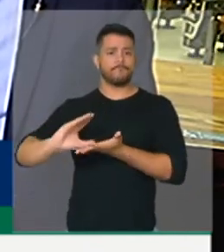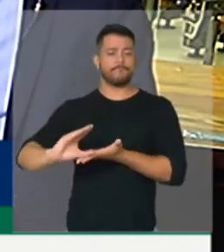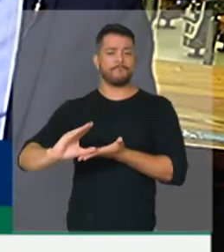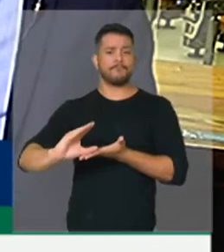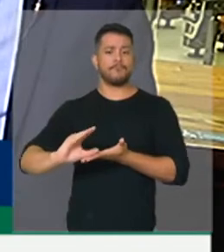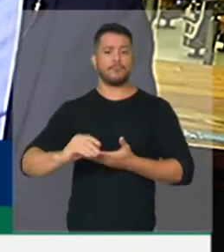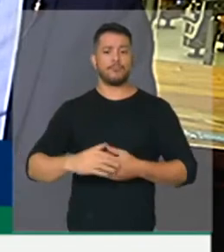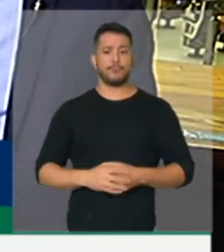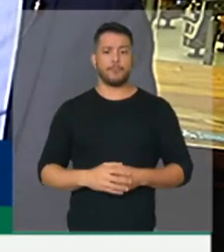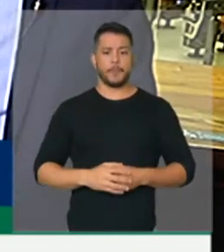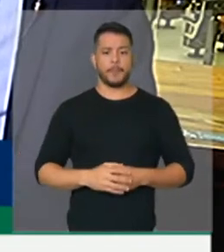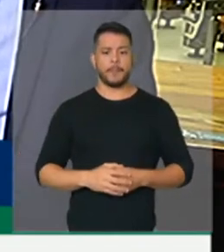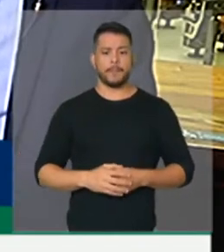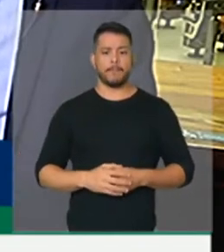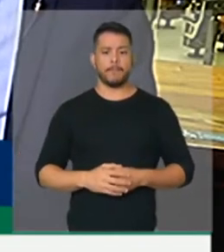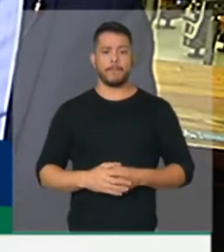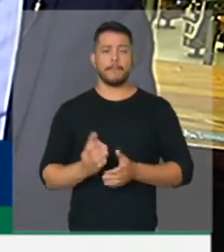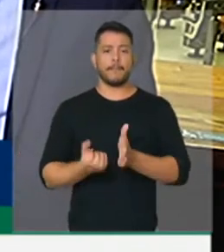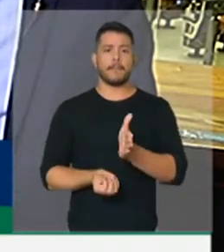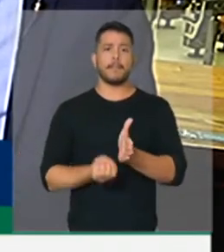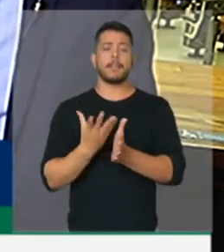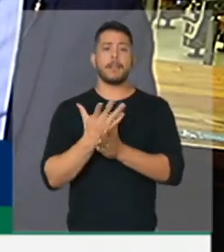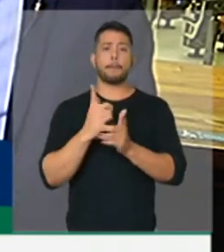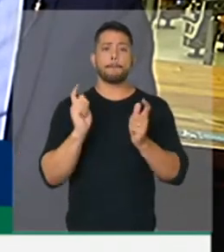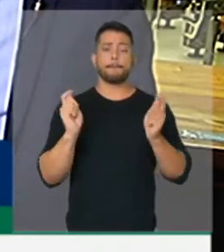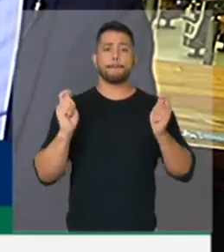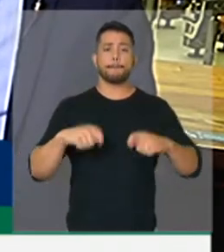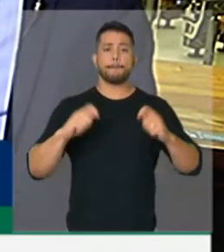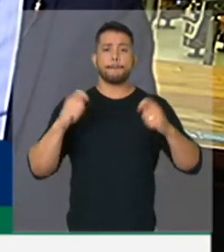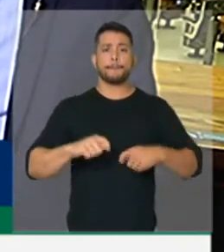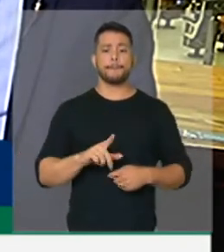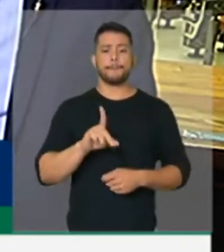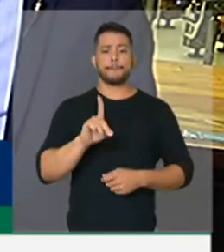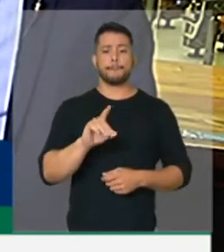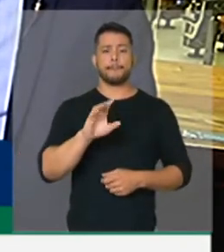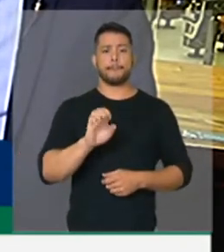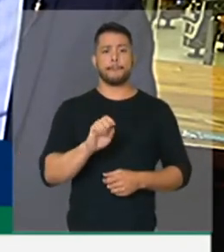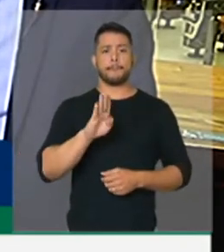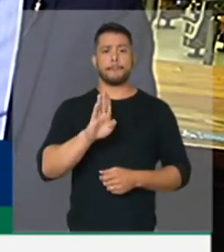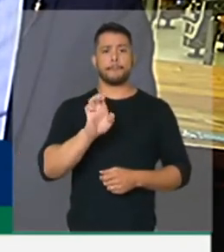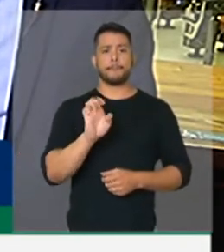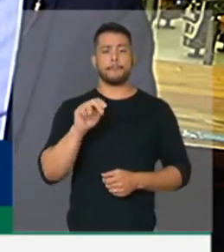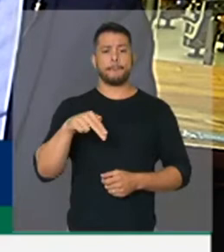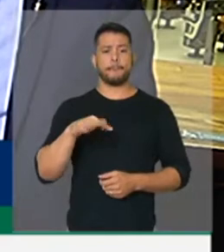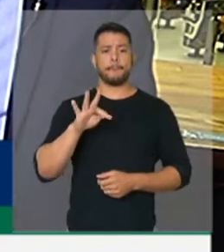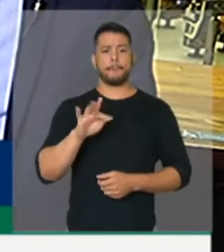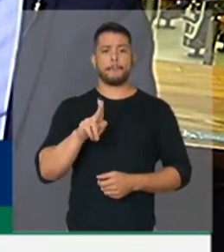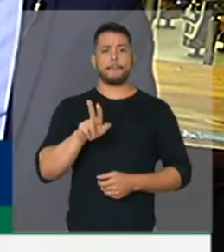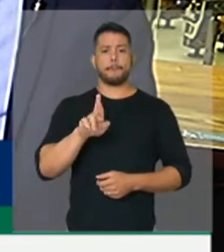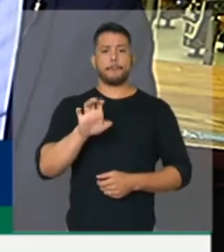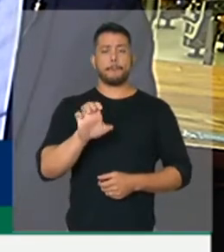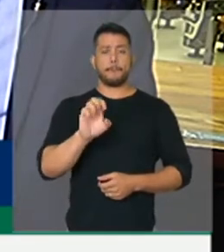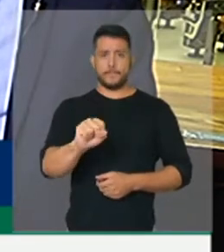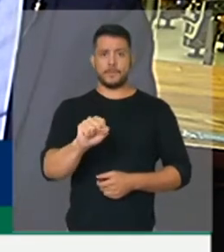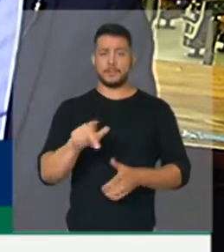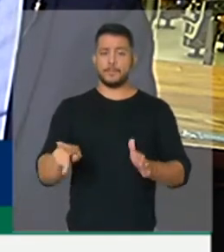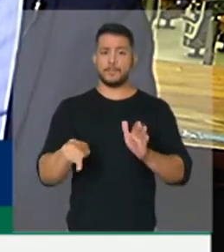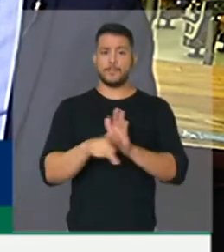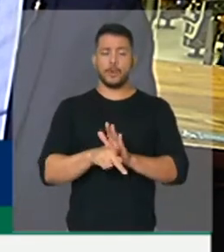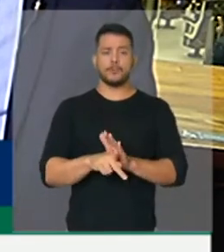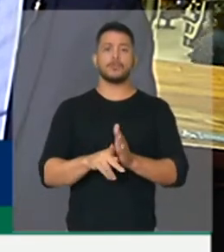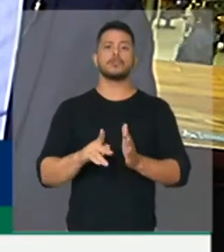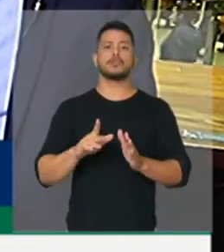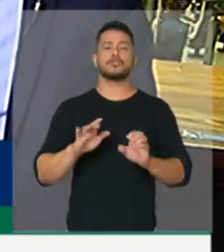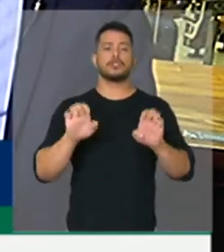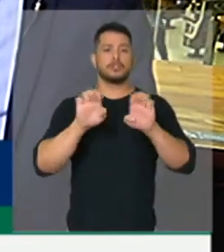infraestrutura. Cria a possibilidade de debentures na área de infraestrutura para as concessionárias